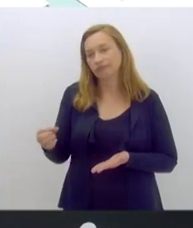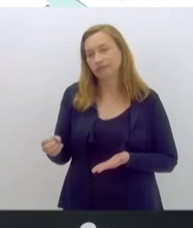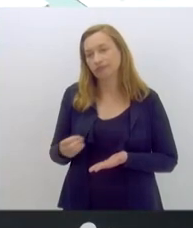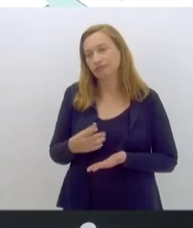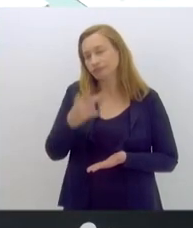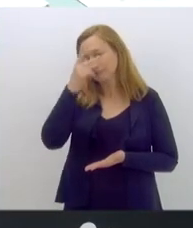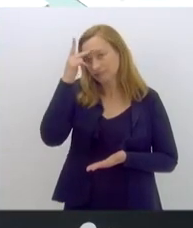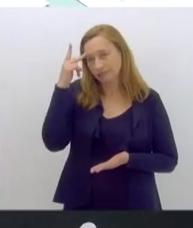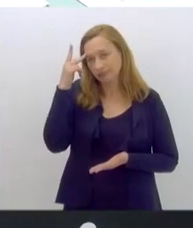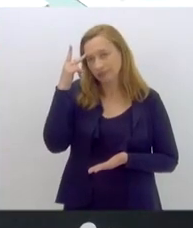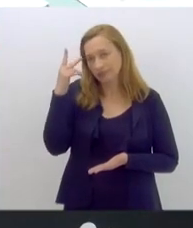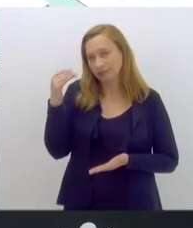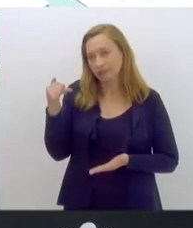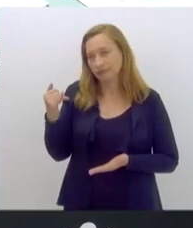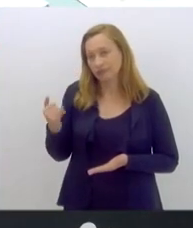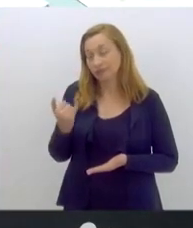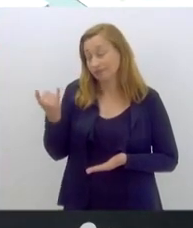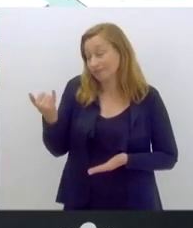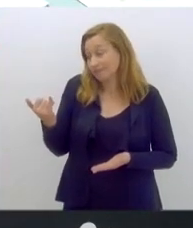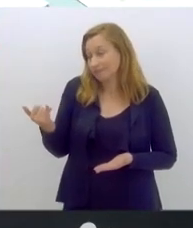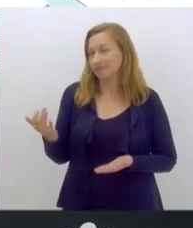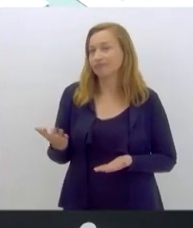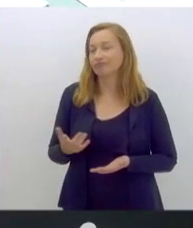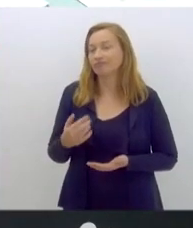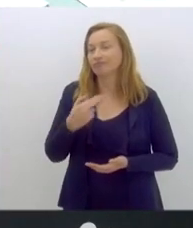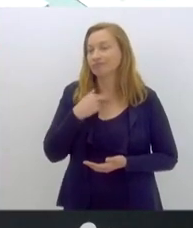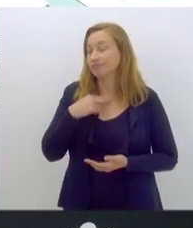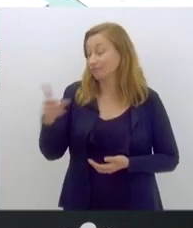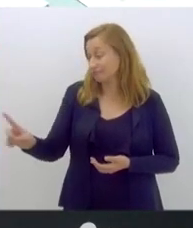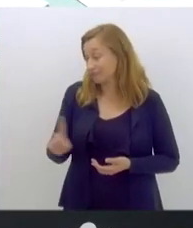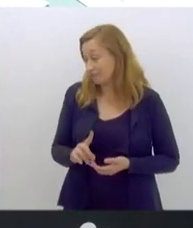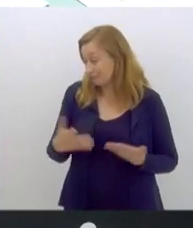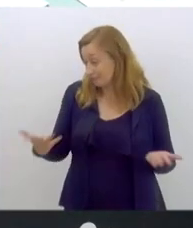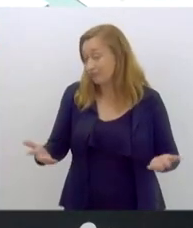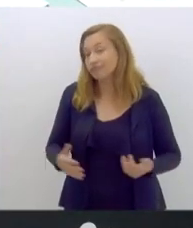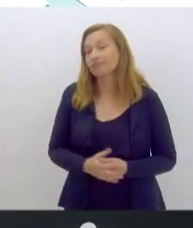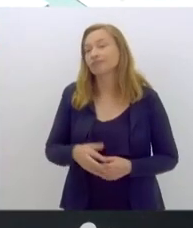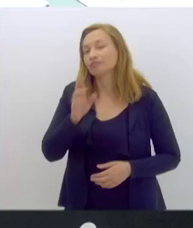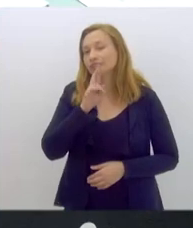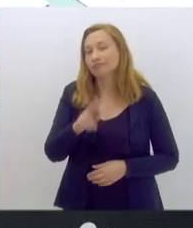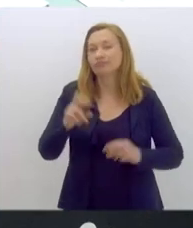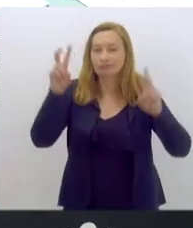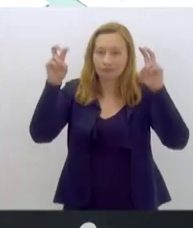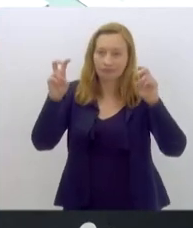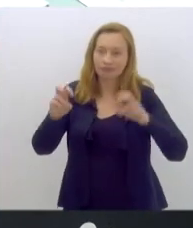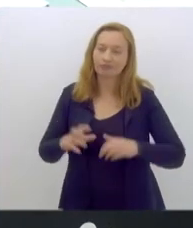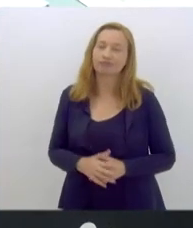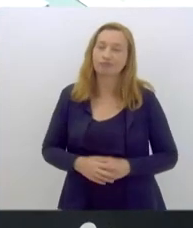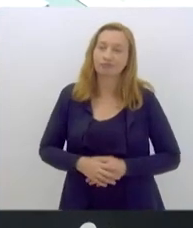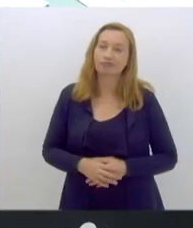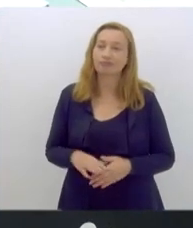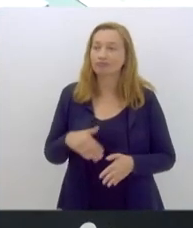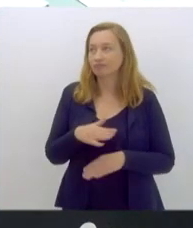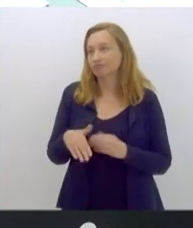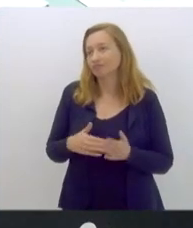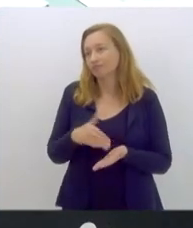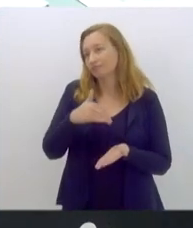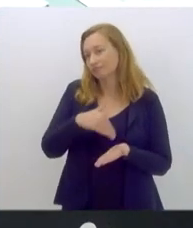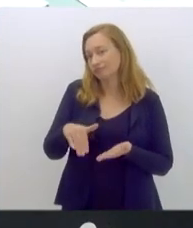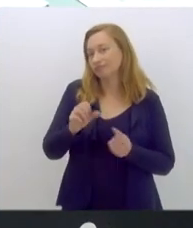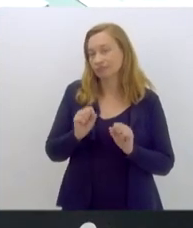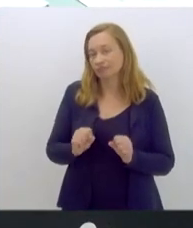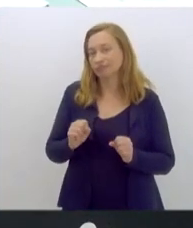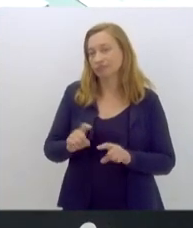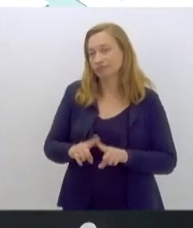Vip não pode vir no Parlamento Fluminense as respostas essa questão todo secretário pode vir o